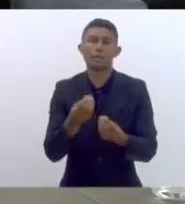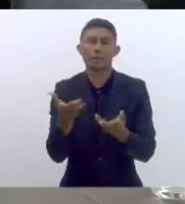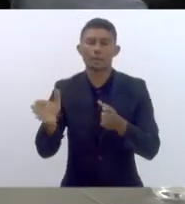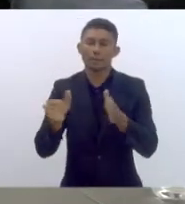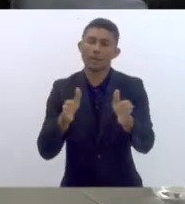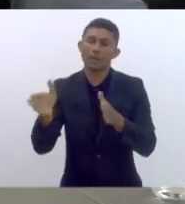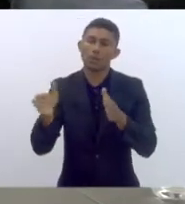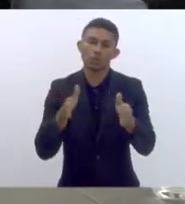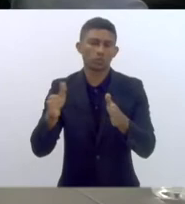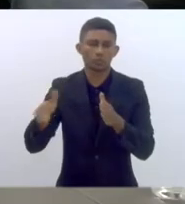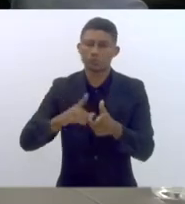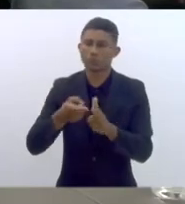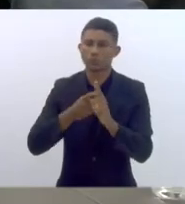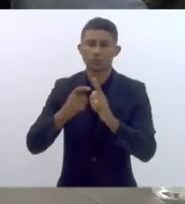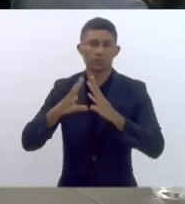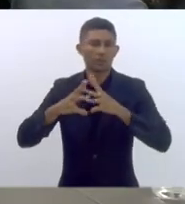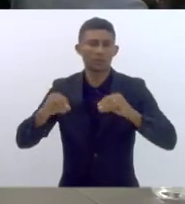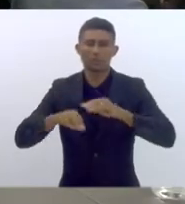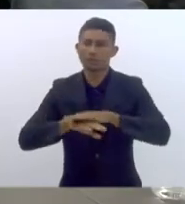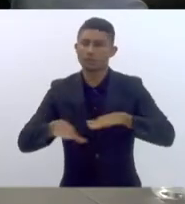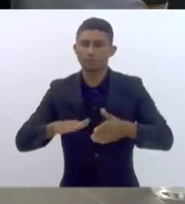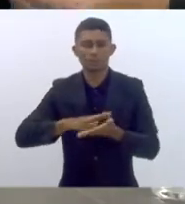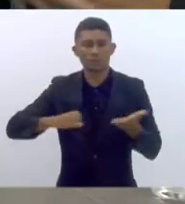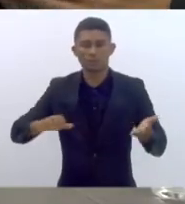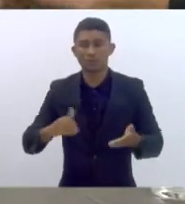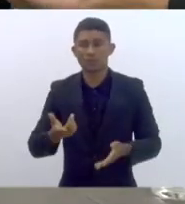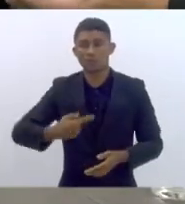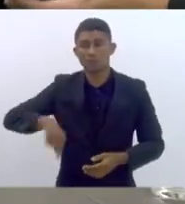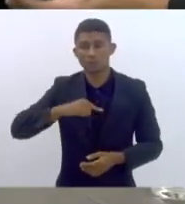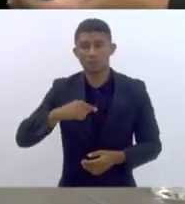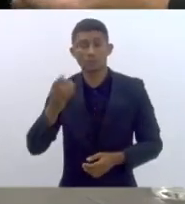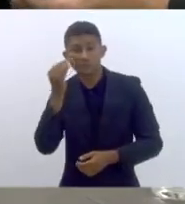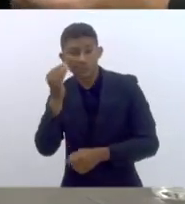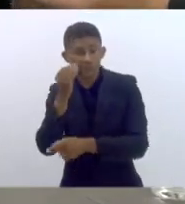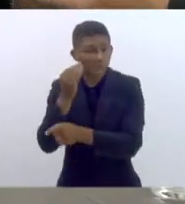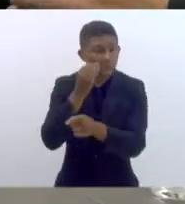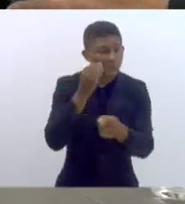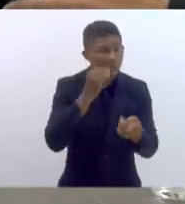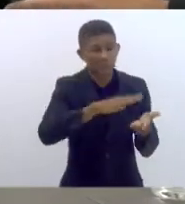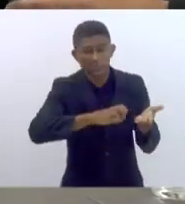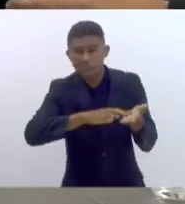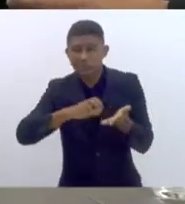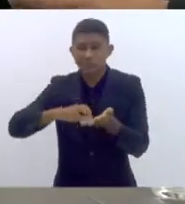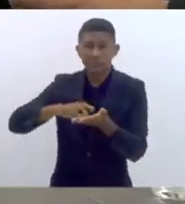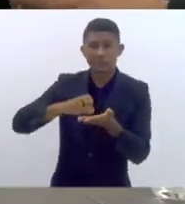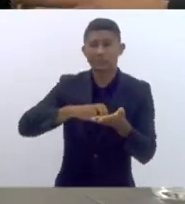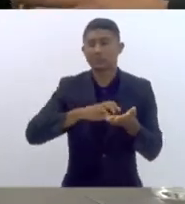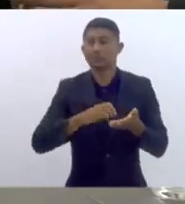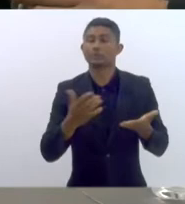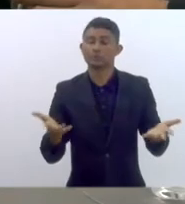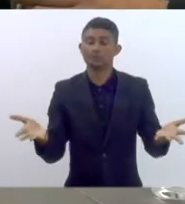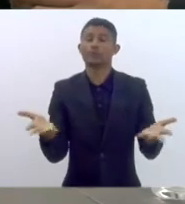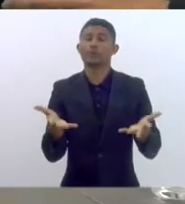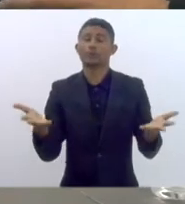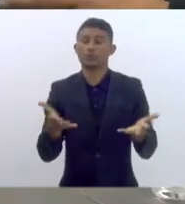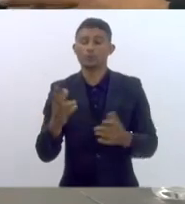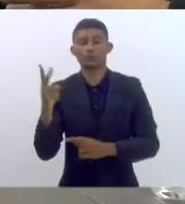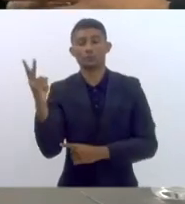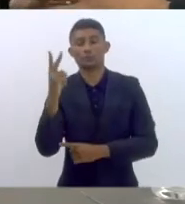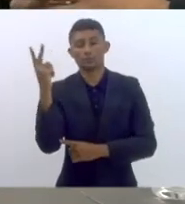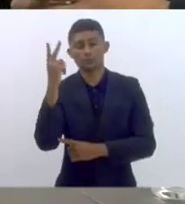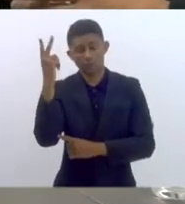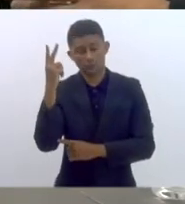período. Então, a gente está assim, catando de todos os lados onde a gente vai tirar a inadimplência daqui e dali. Hoje, também, esse valor não está considerado